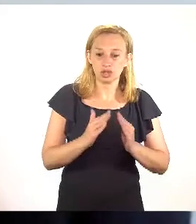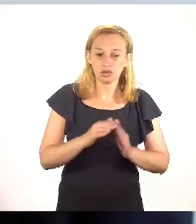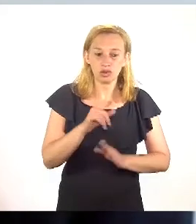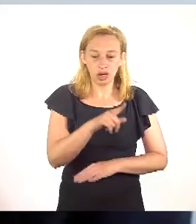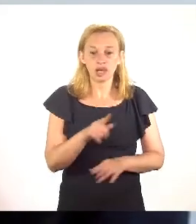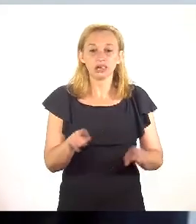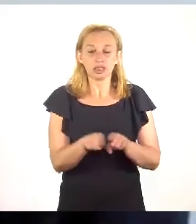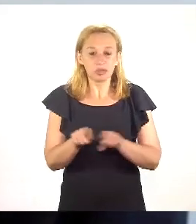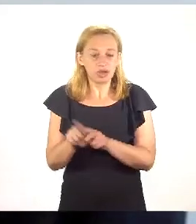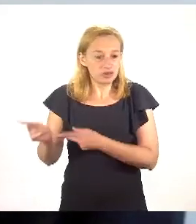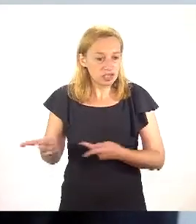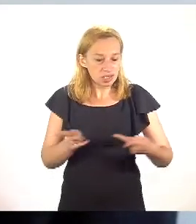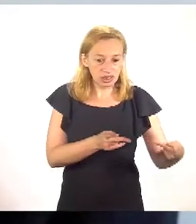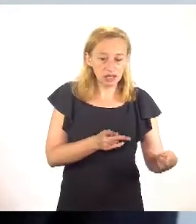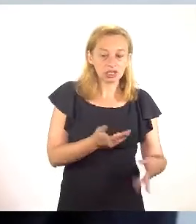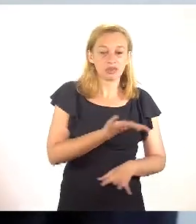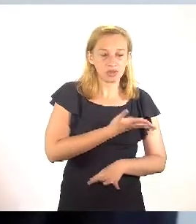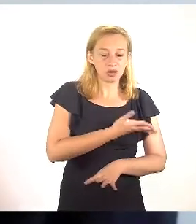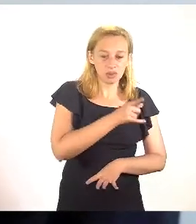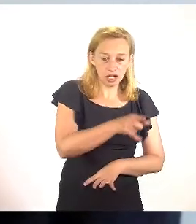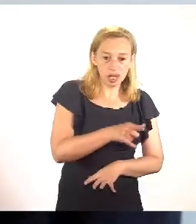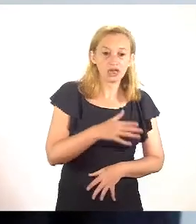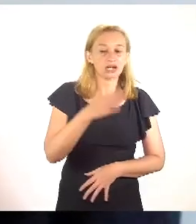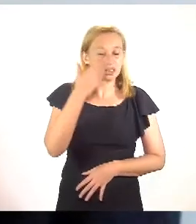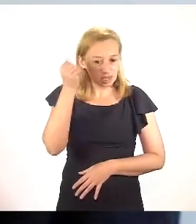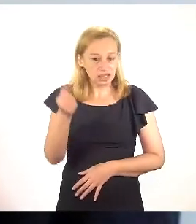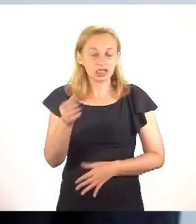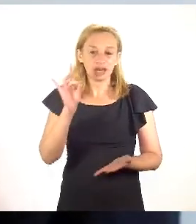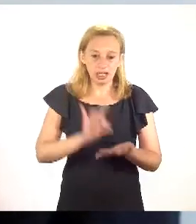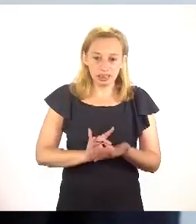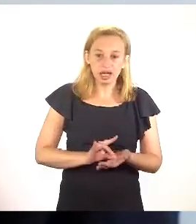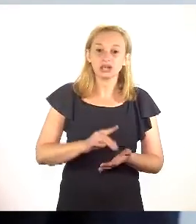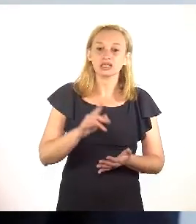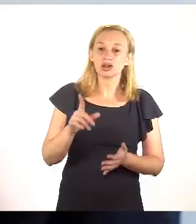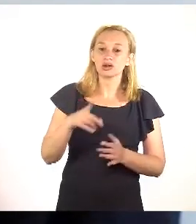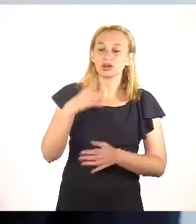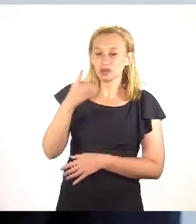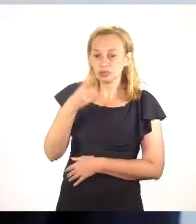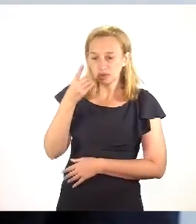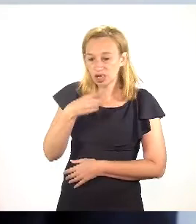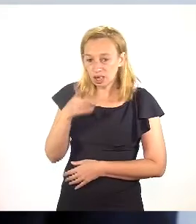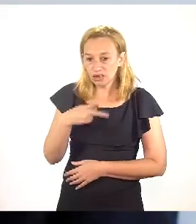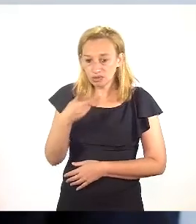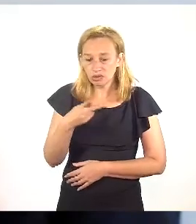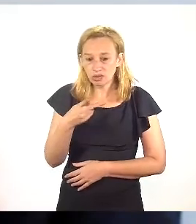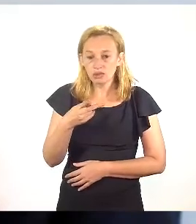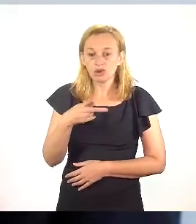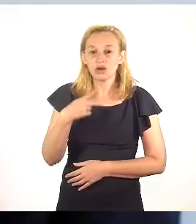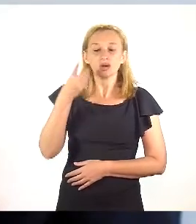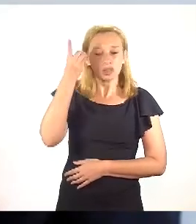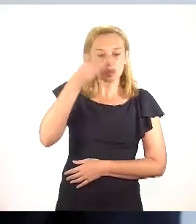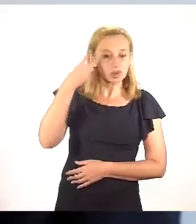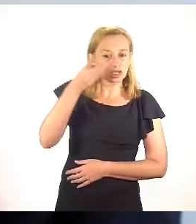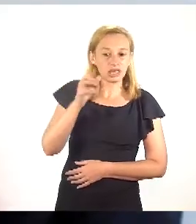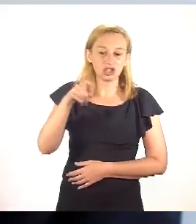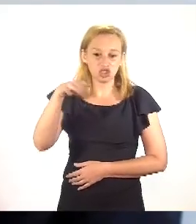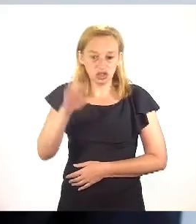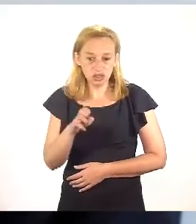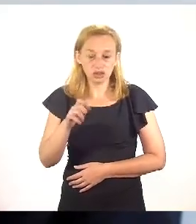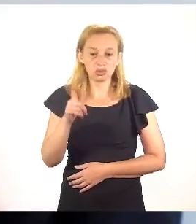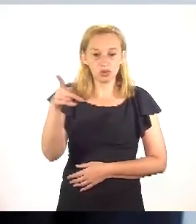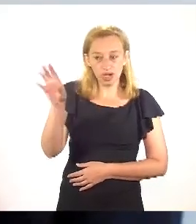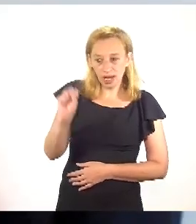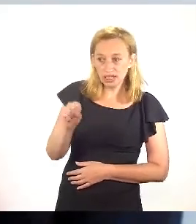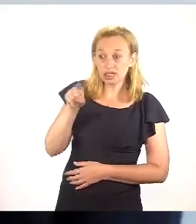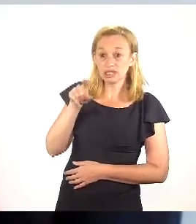sei da realidade, e ilustra bem o que o deputado anterior falou, do Alexandre, em relação ao gás, né? A Baixada tem